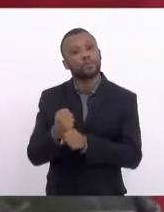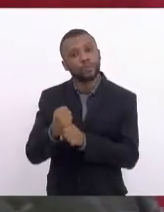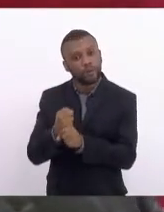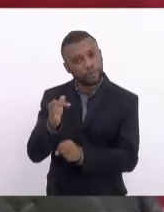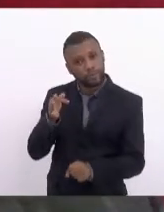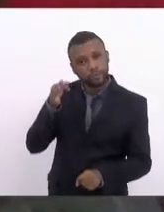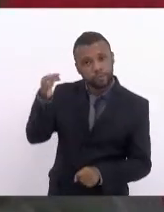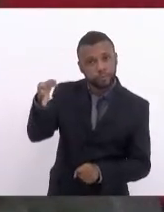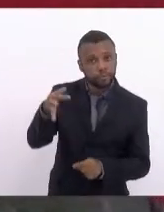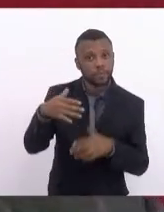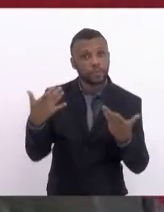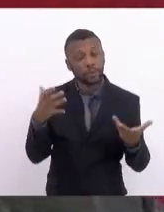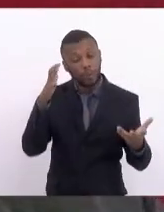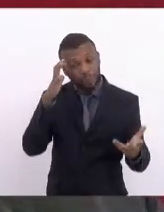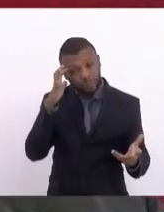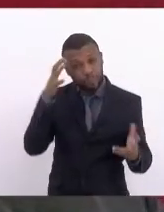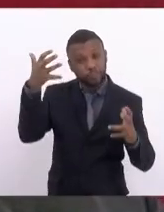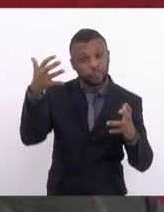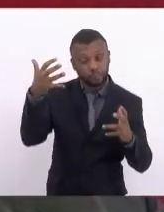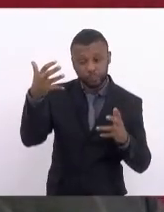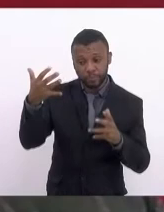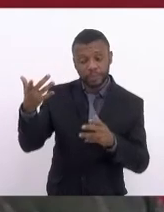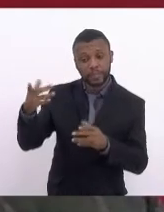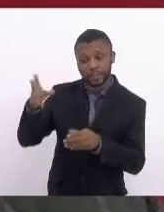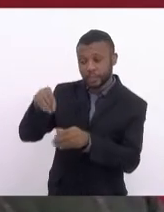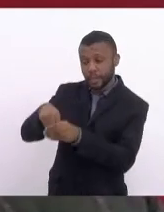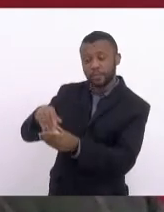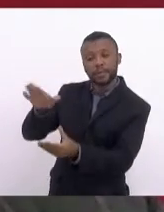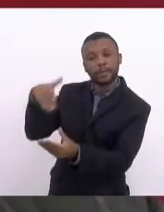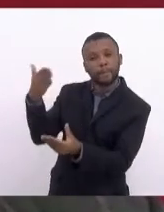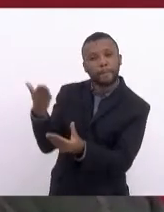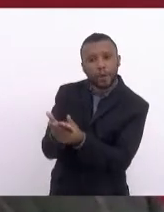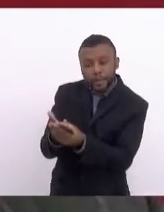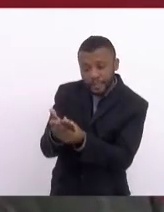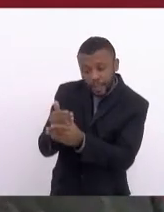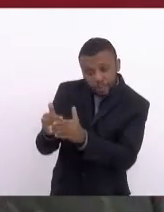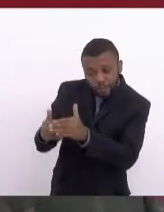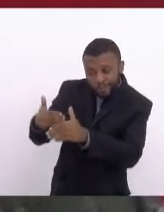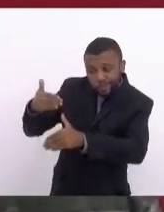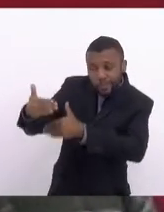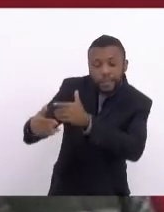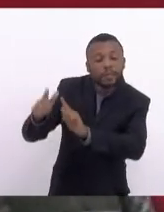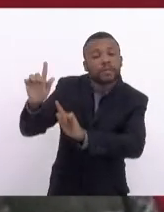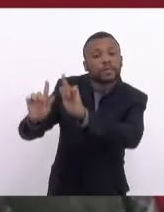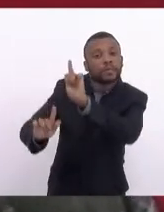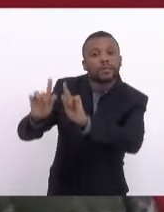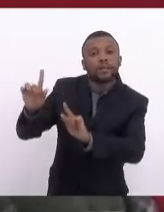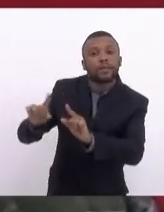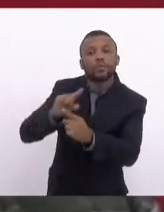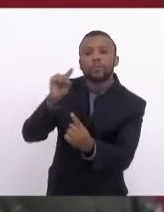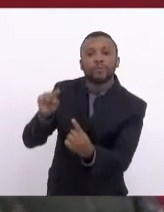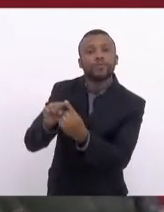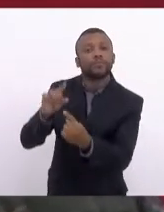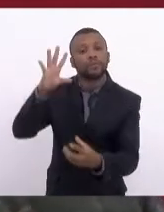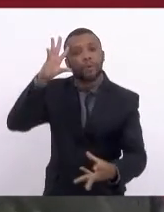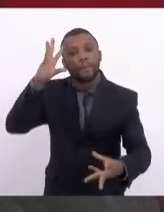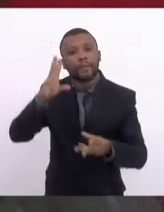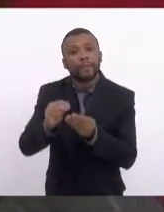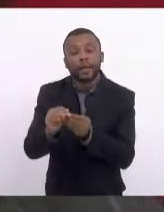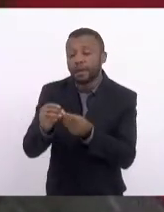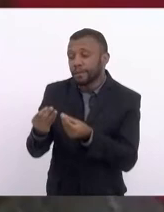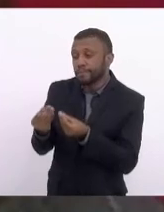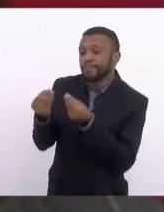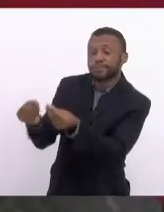luz nesse processo licitatório, entendendo que a prestação de serviço tem que